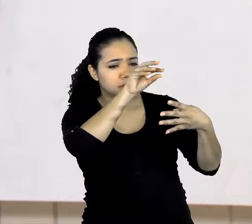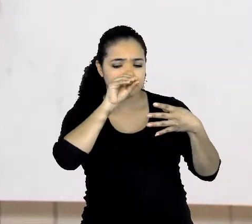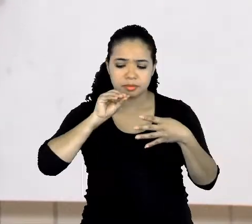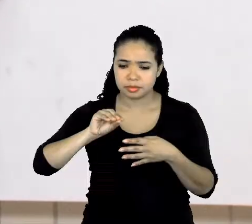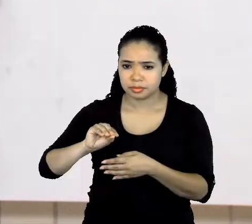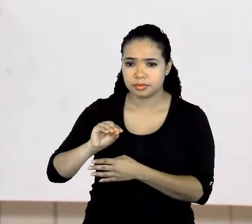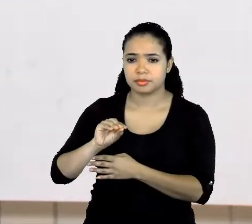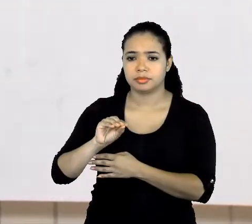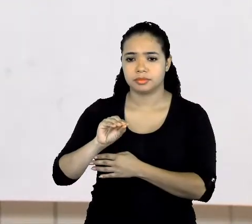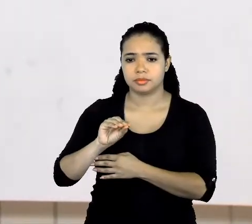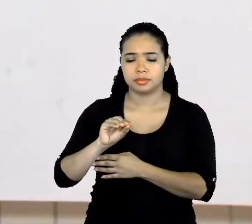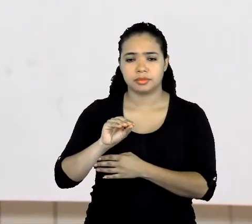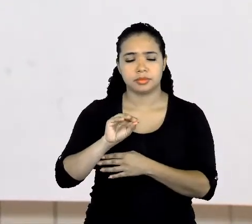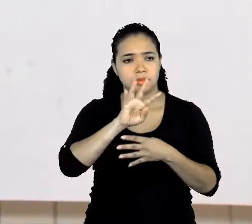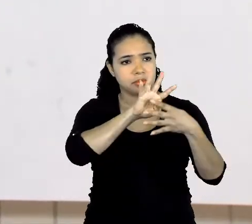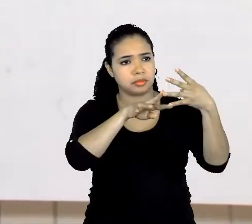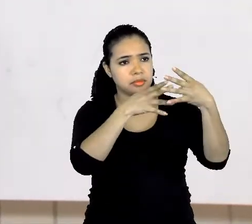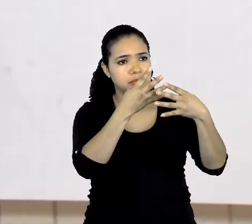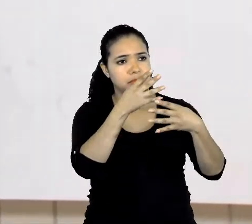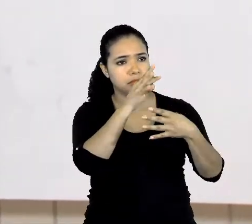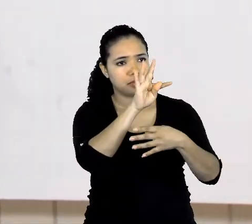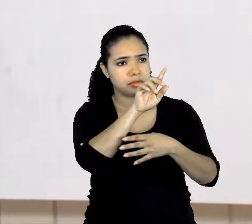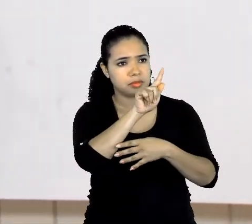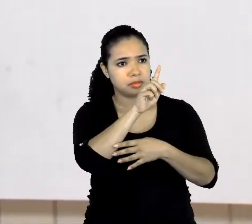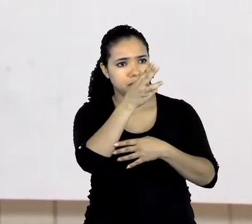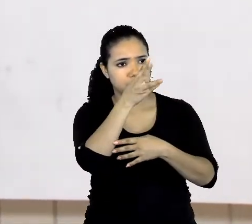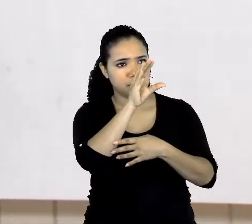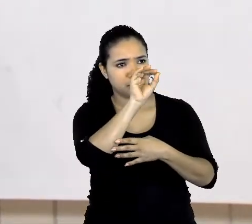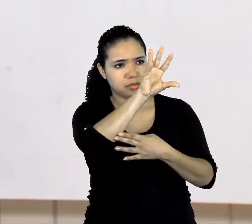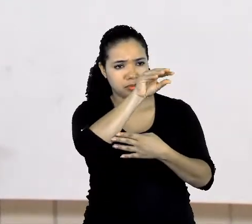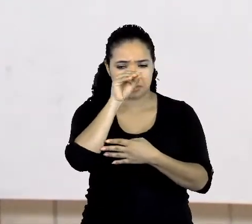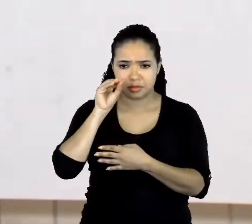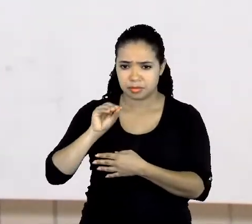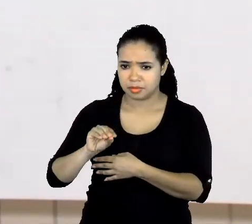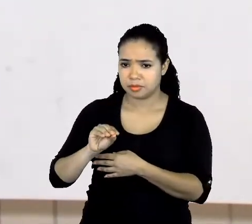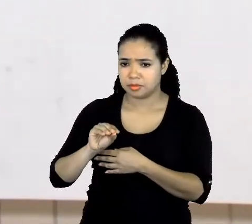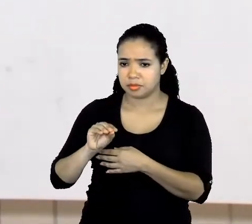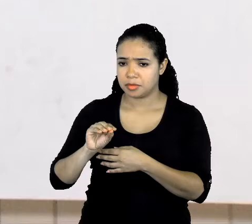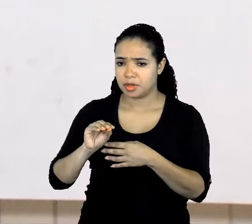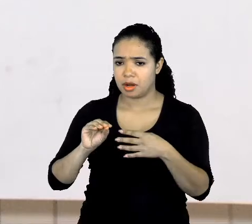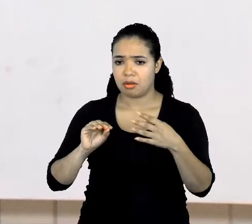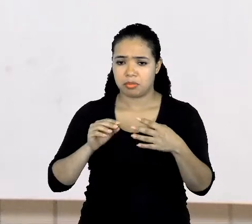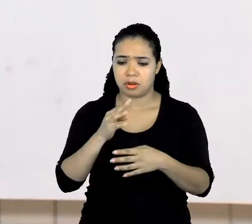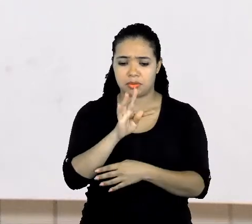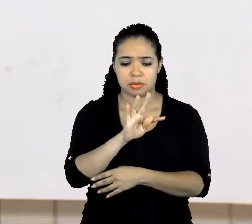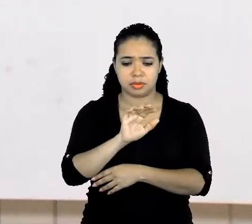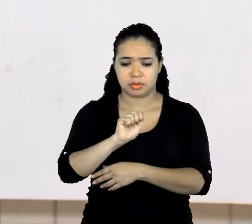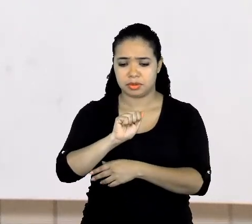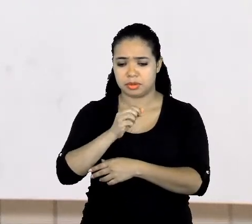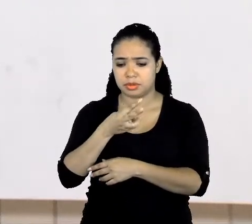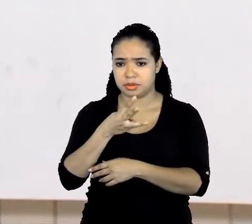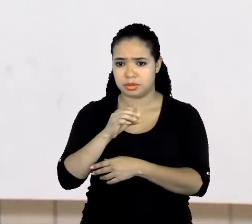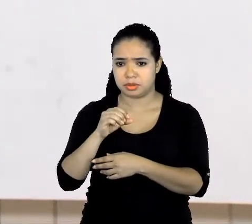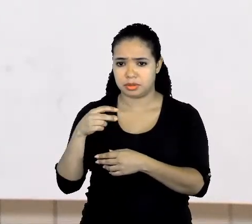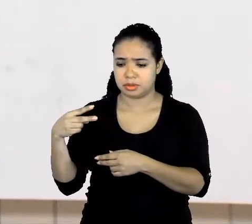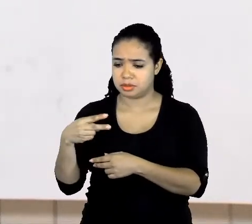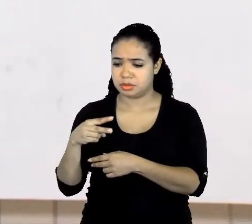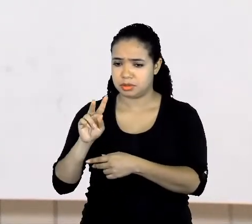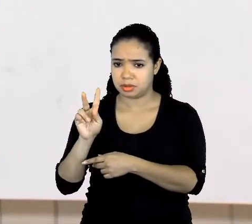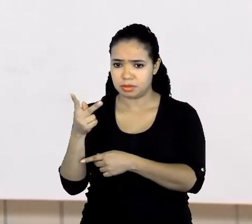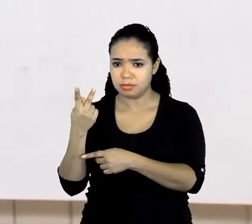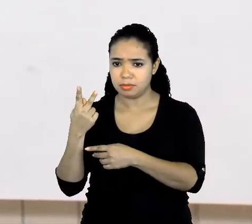de altura, deixar o próprio nome que o enunciado deu, altura. Mas você pode usar a letra que você quiser.